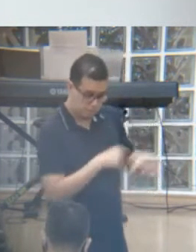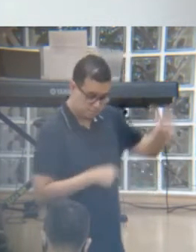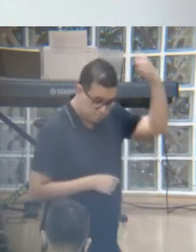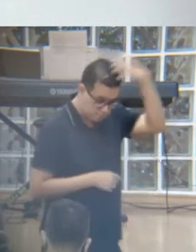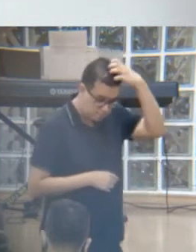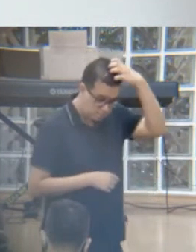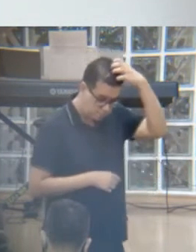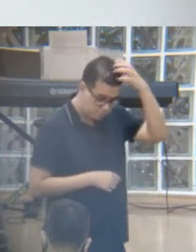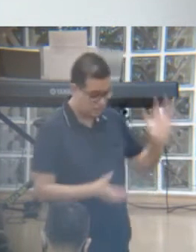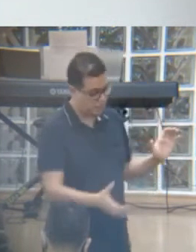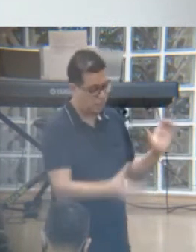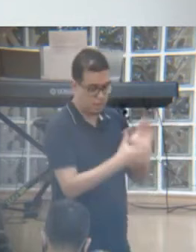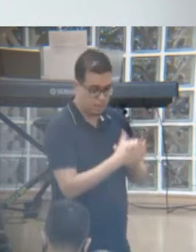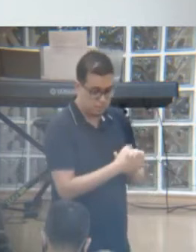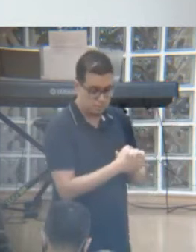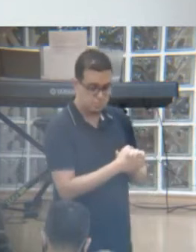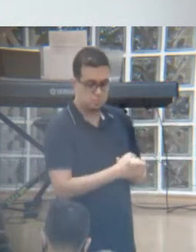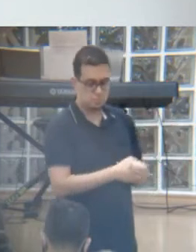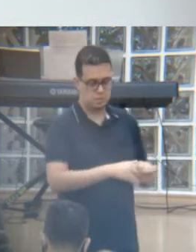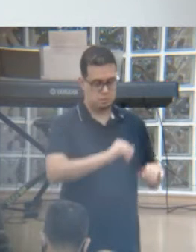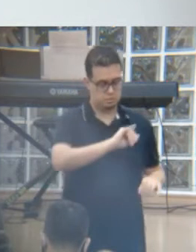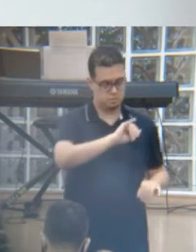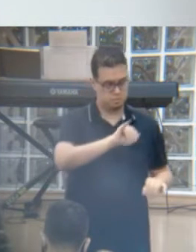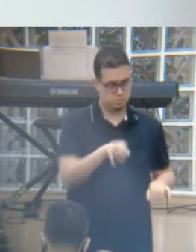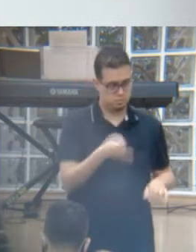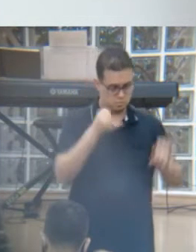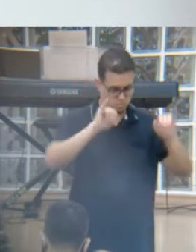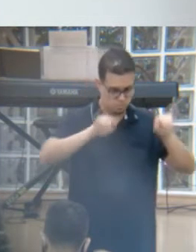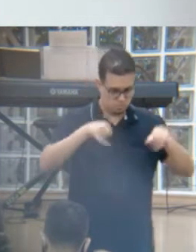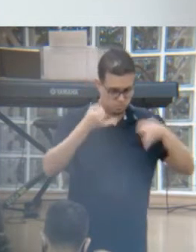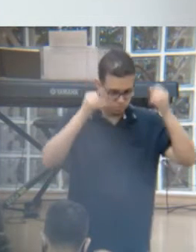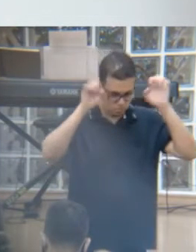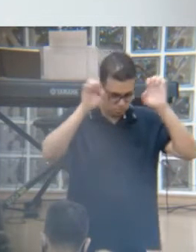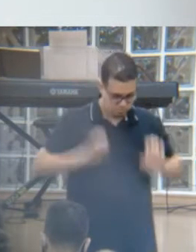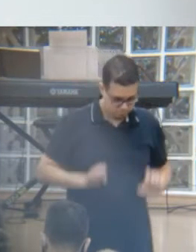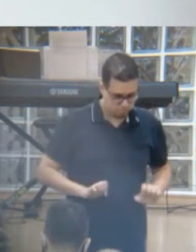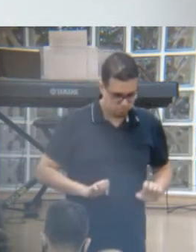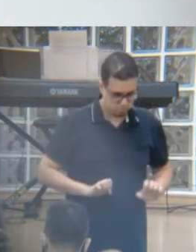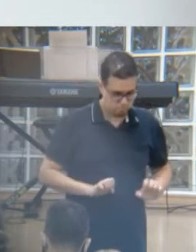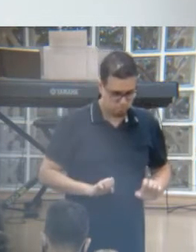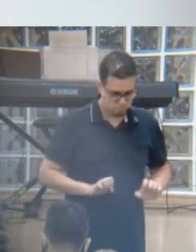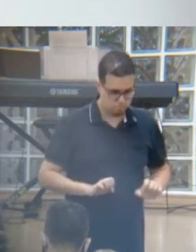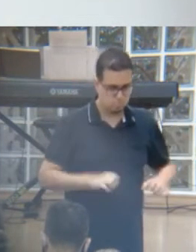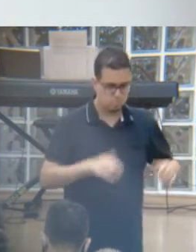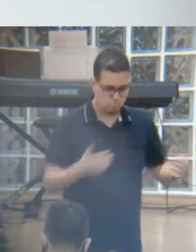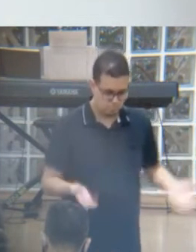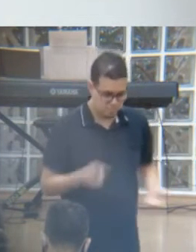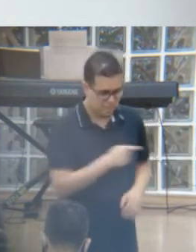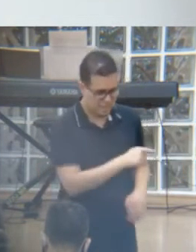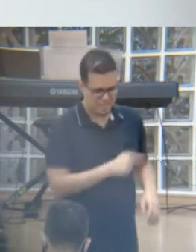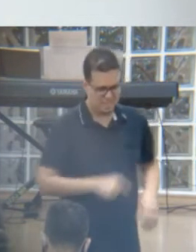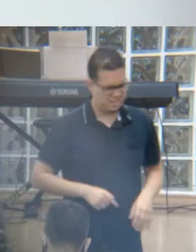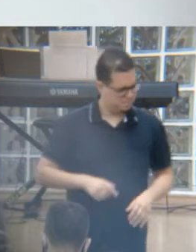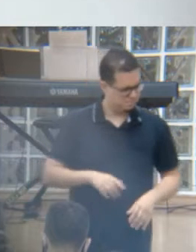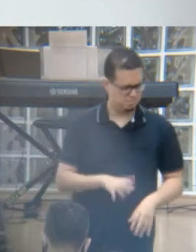mais perversa, mais insolente, arrogante, insubordinada que a Bíblia